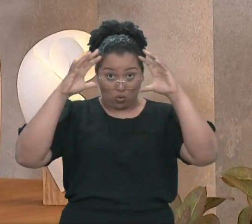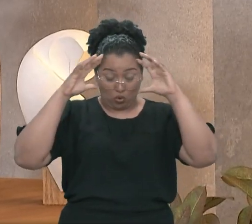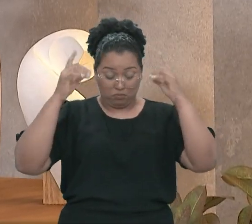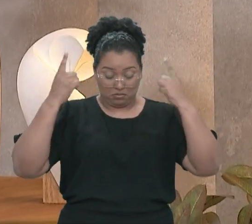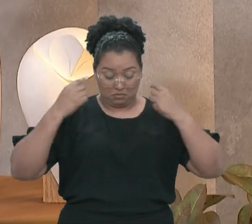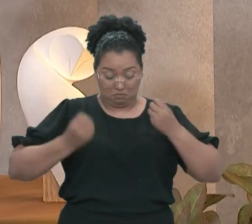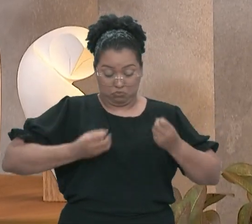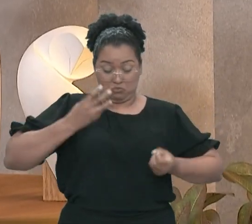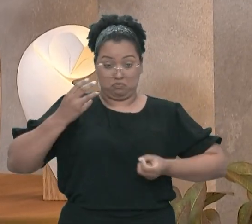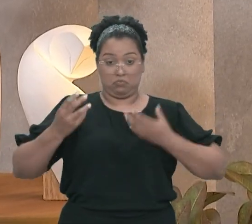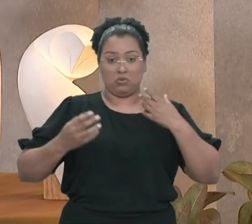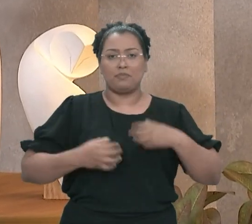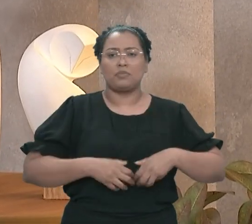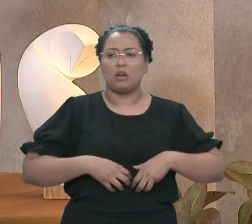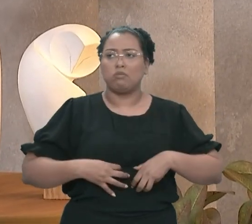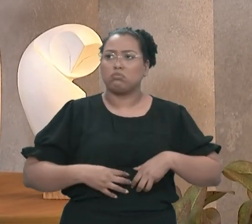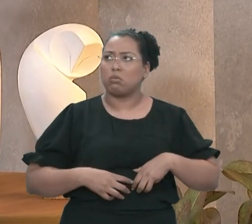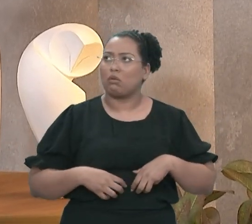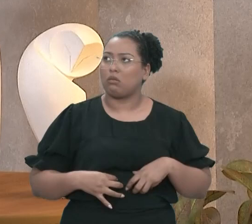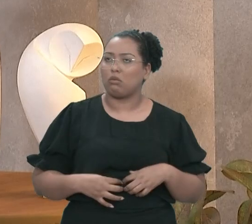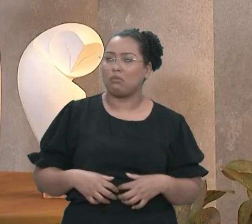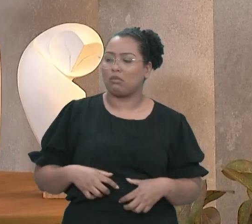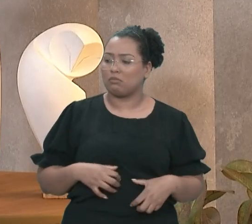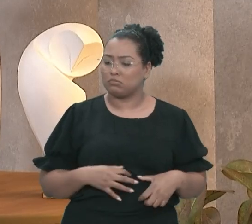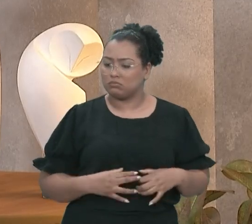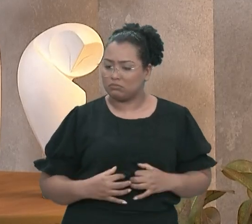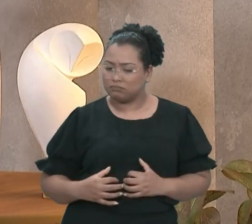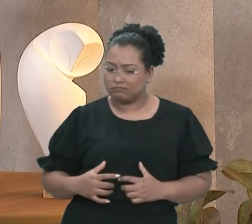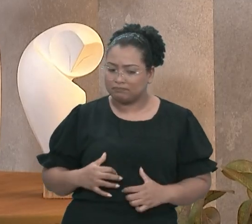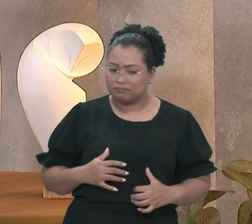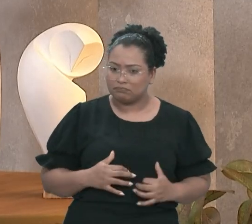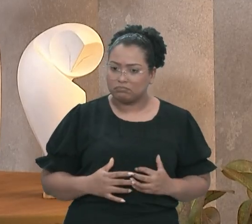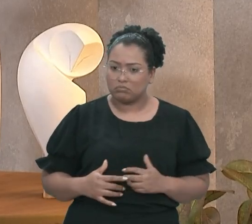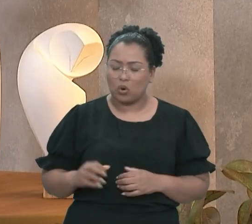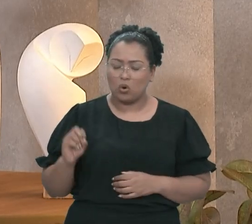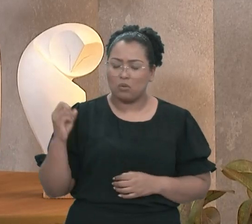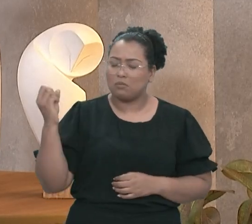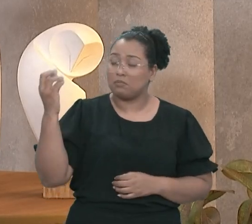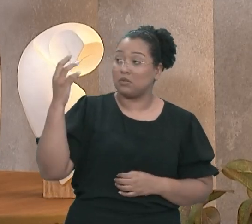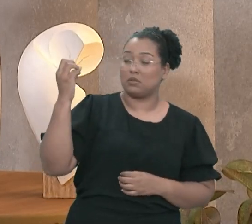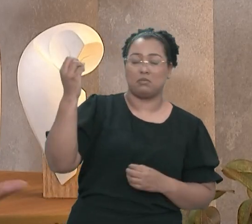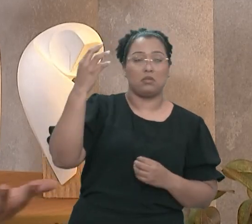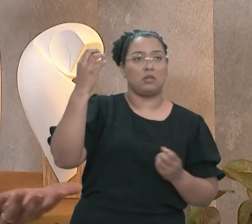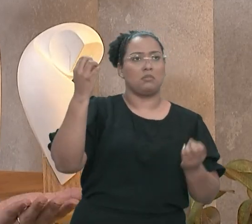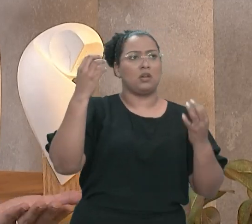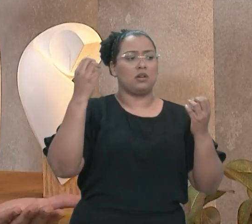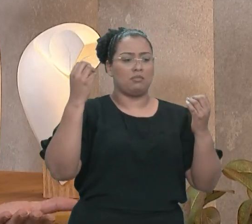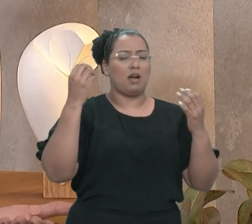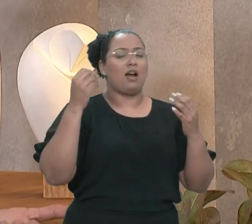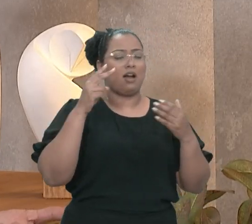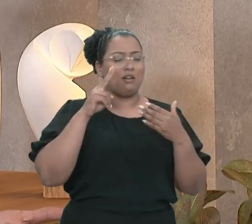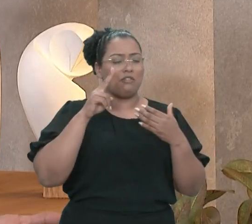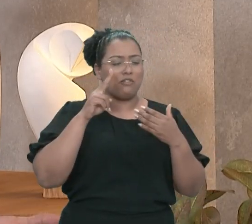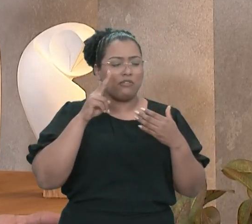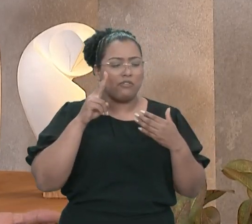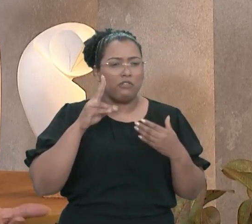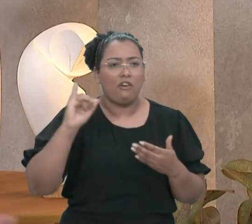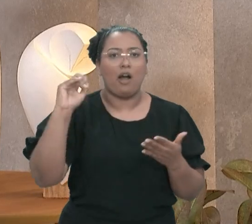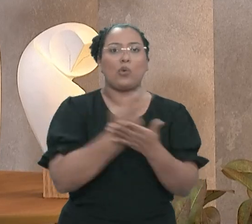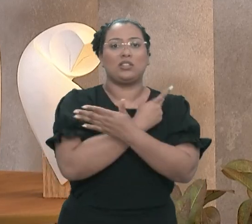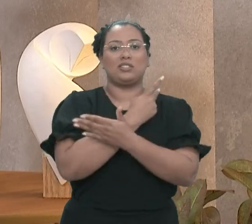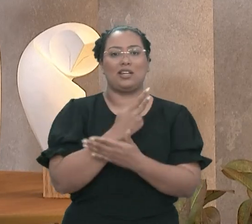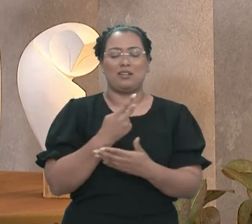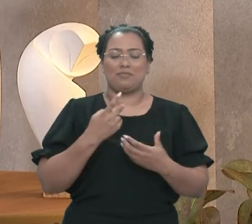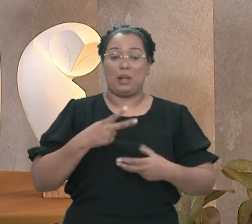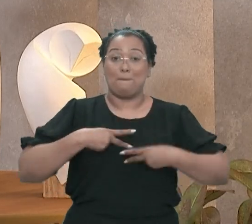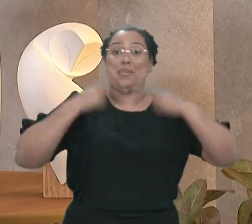neurovegetativos, né? Às vezes o estômago, aquela borboleta, né, na barriga, às vezes luzes piscando, como se fosse a aura da enxaqueca. Ele